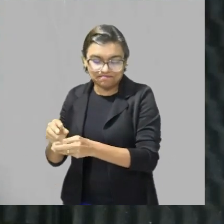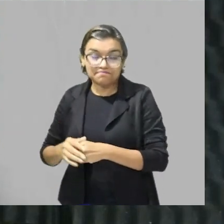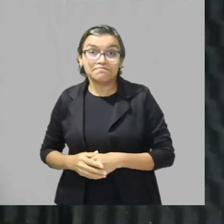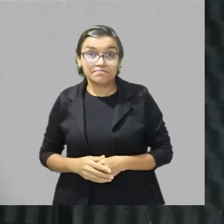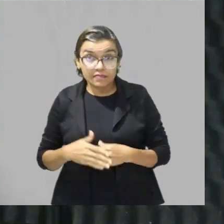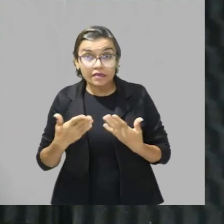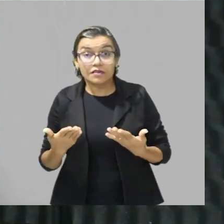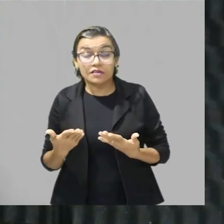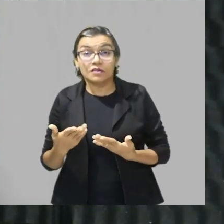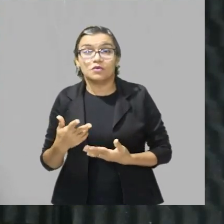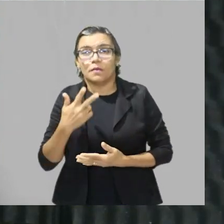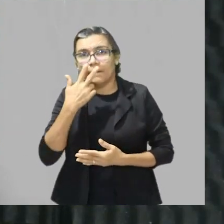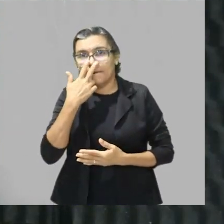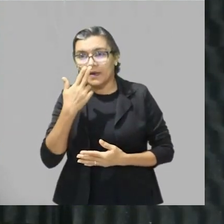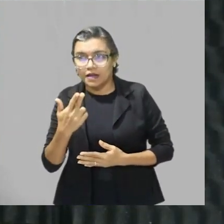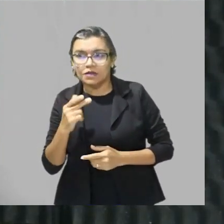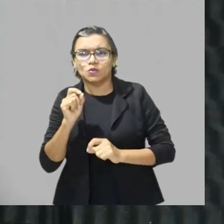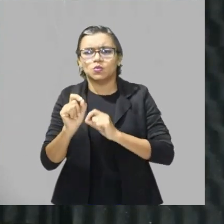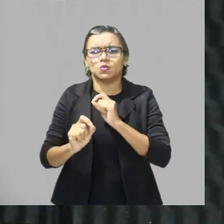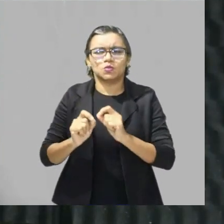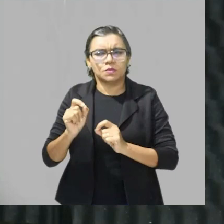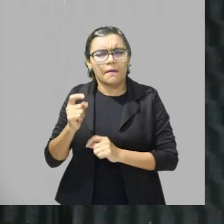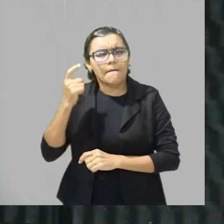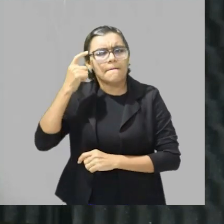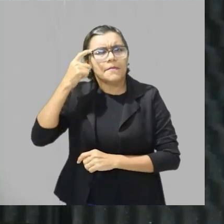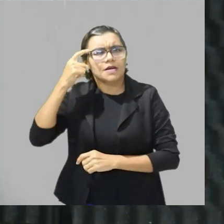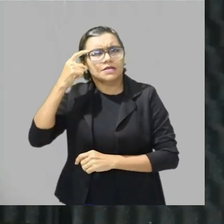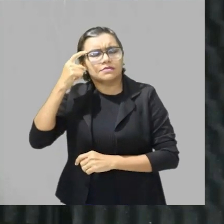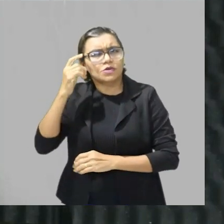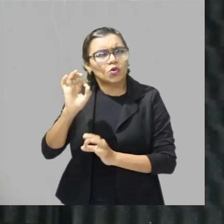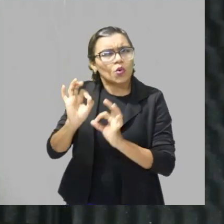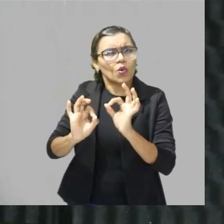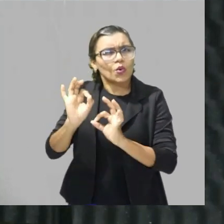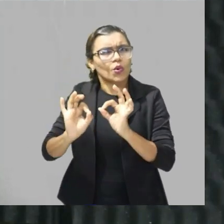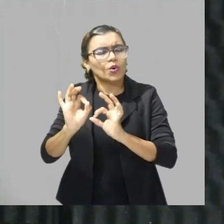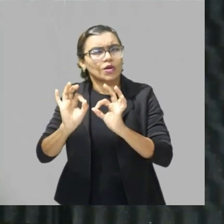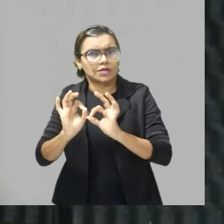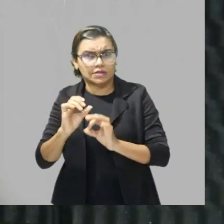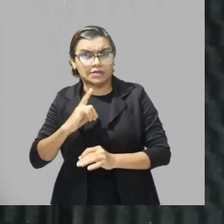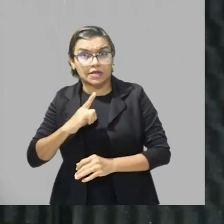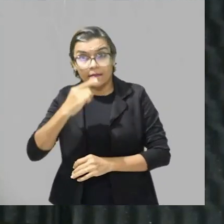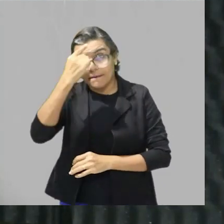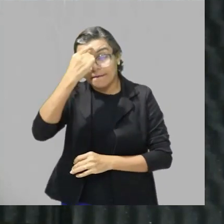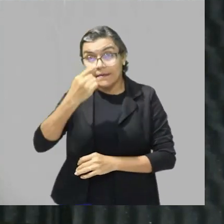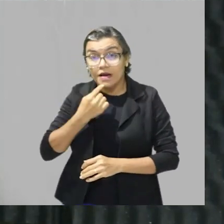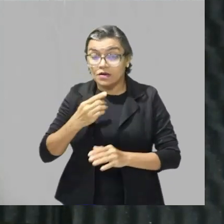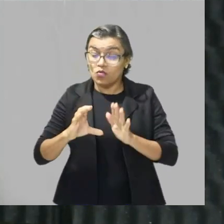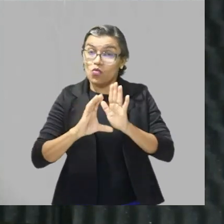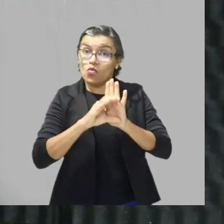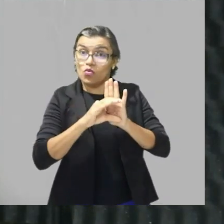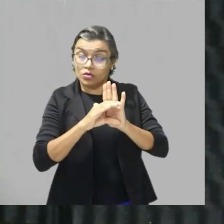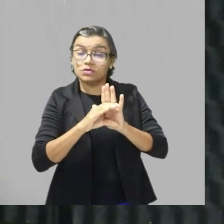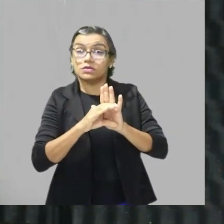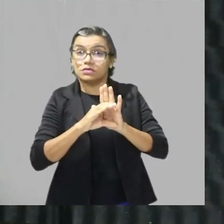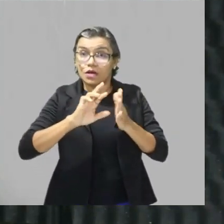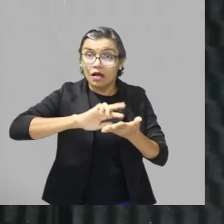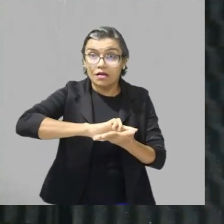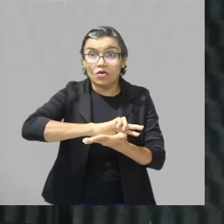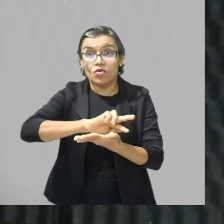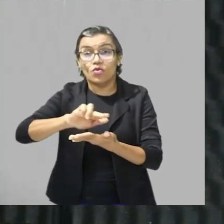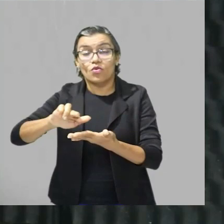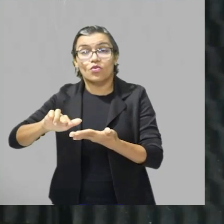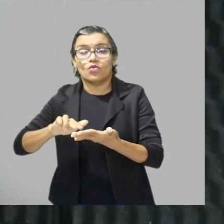essa é uma condição de operacionalização do pensamento que pode ser feita com imagens com conceitos para todas